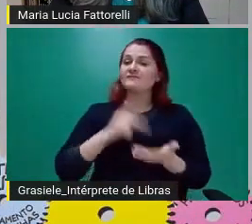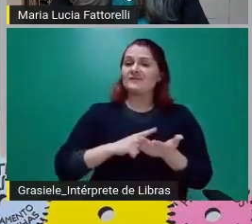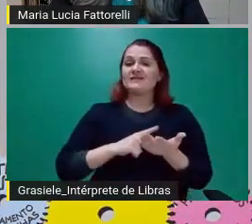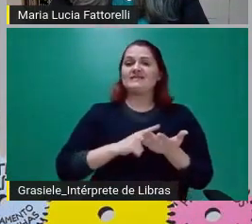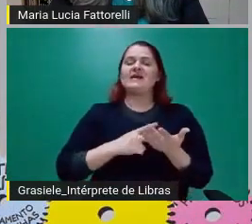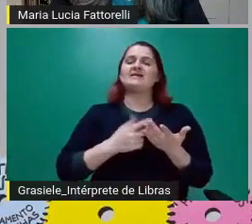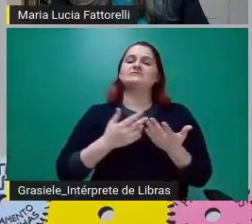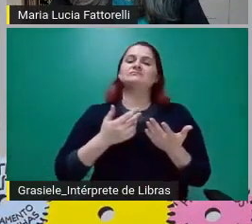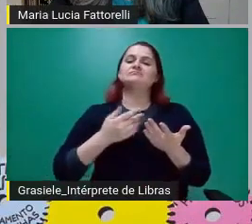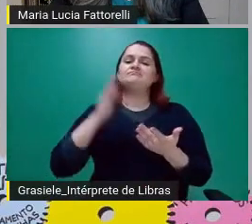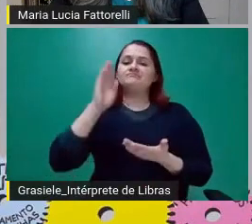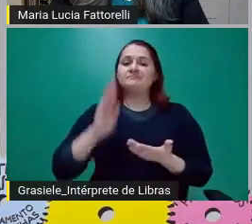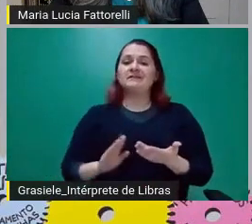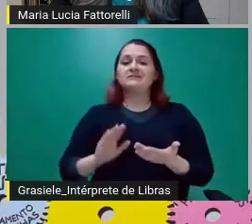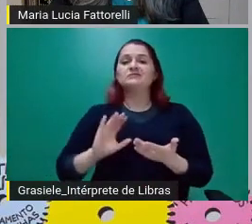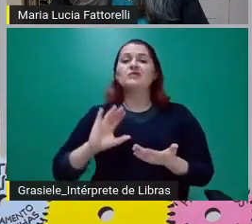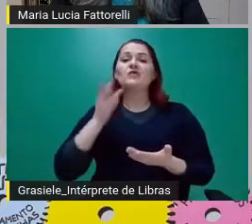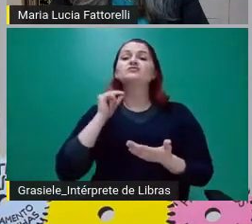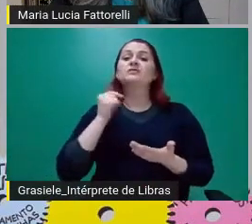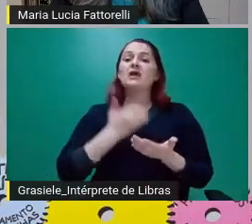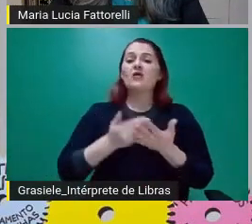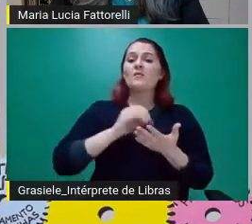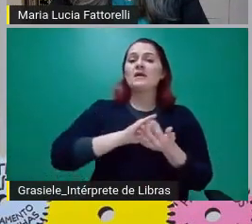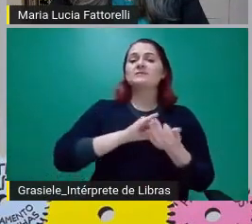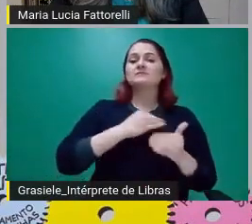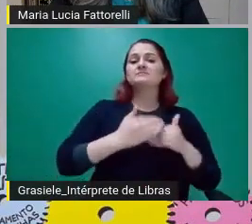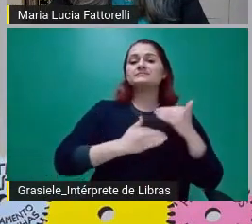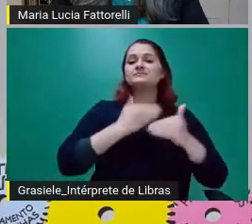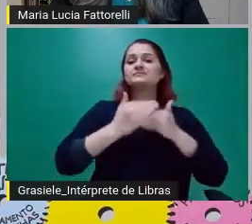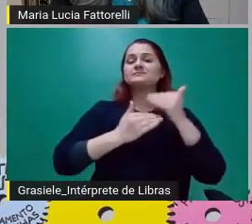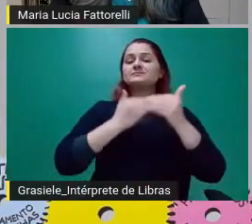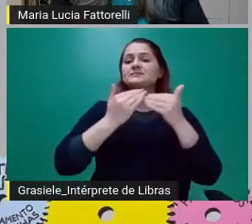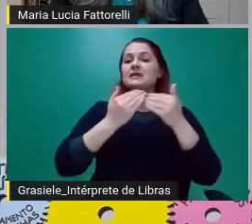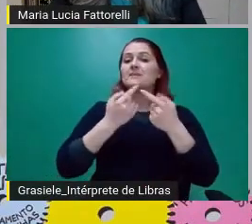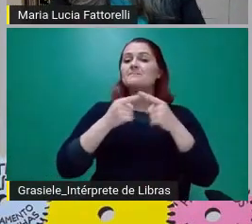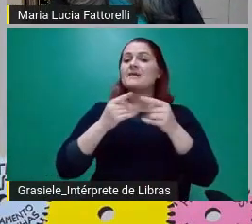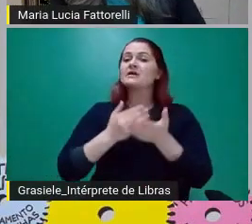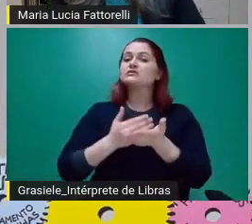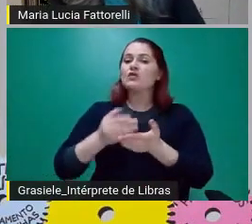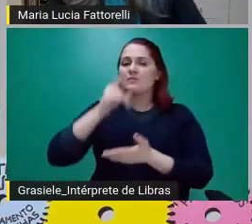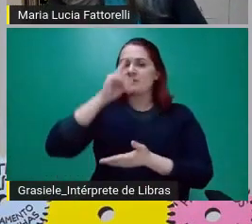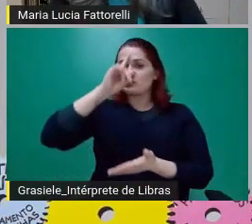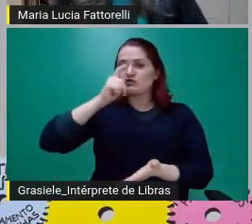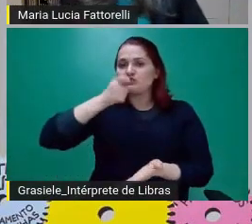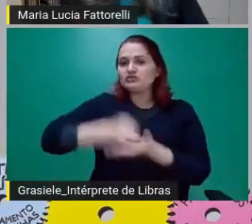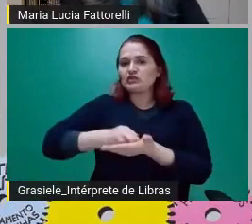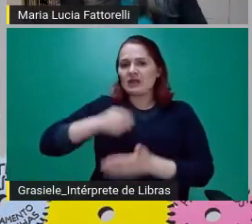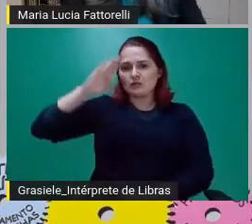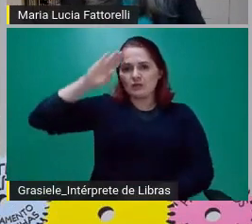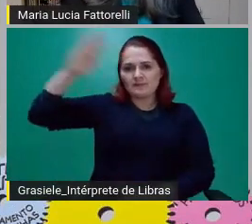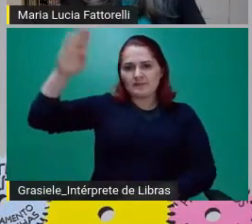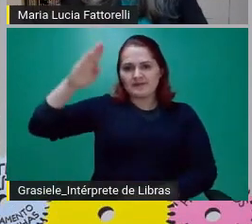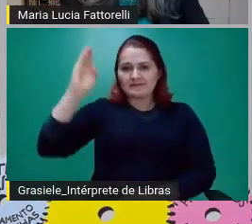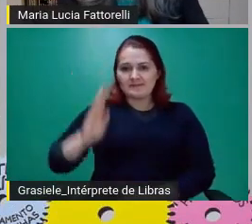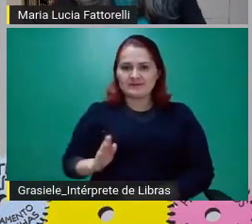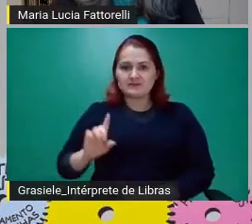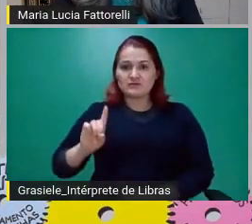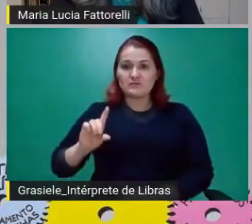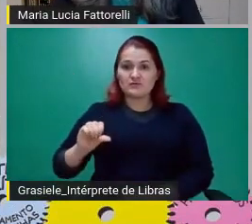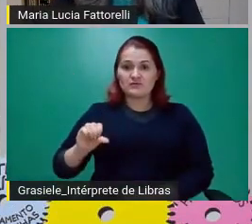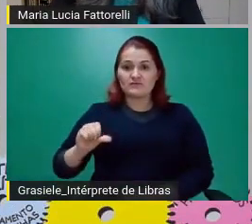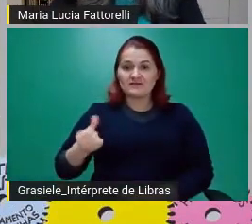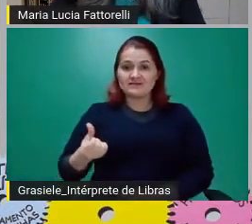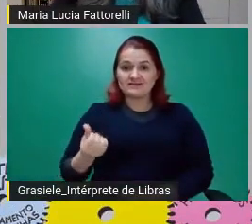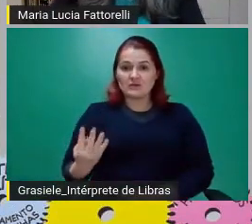ditadura civil-militar, né? Essa etapa do capitalismo no pós-Segunda Guerra Mundial aqui no Brasil